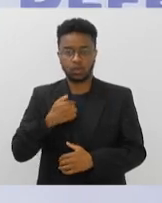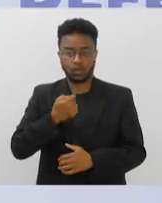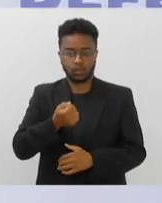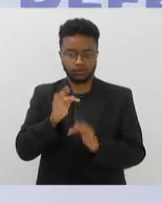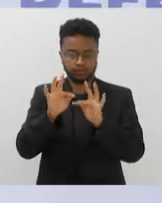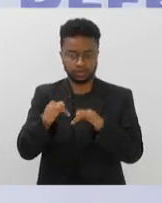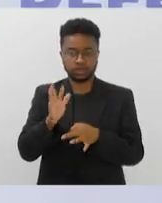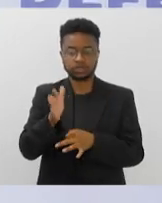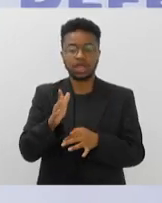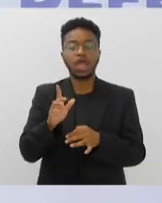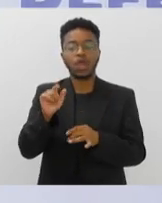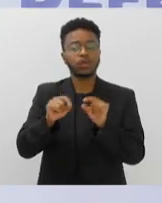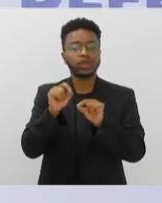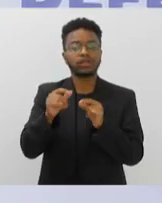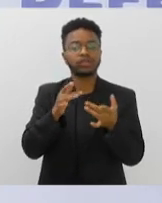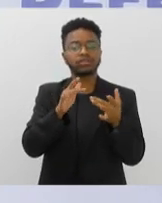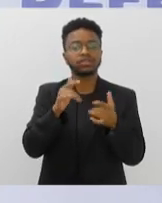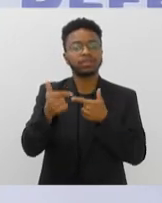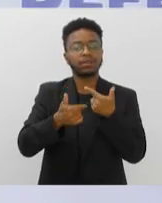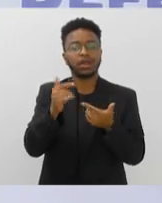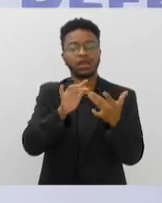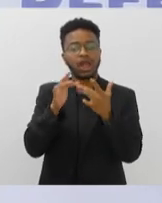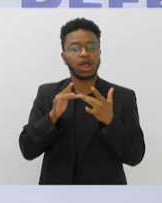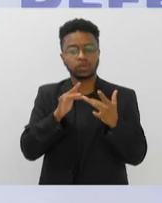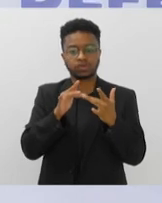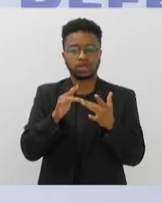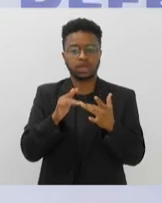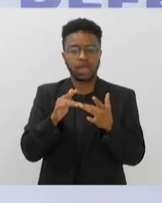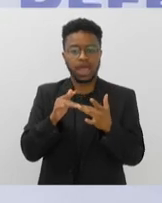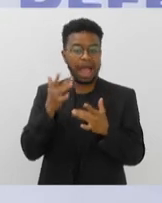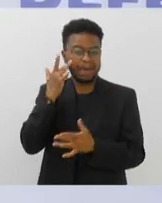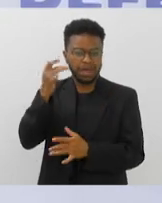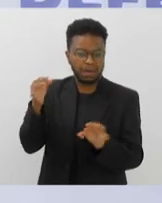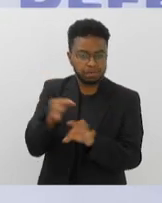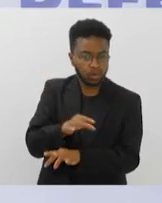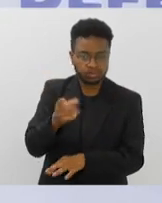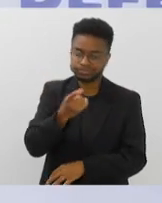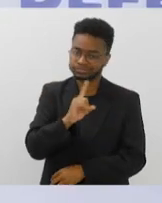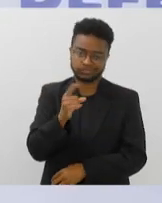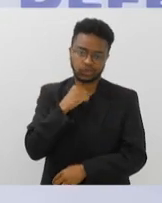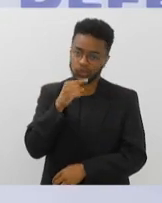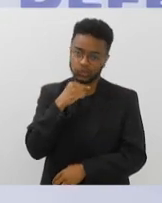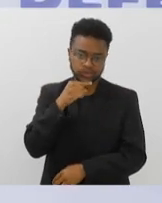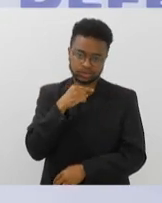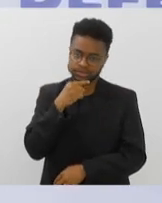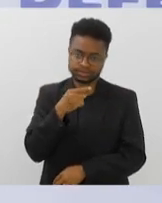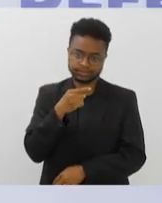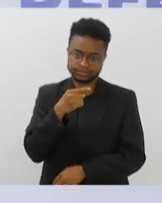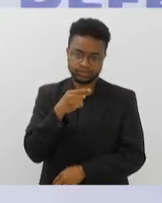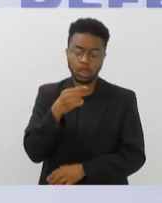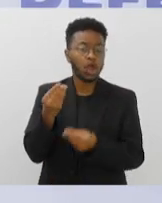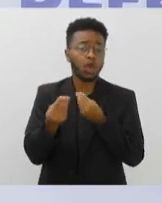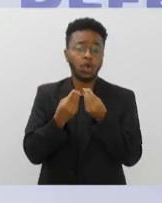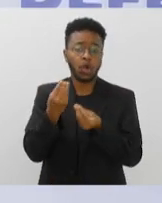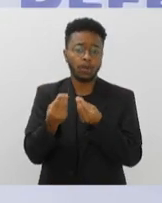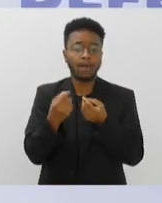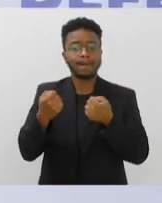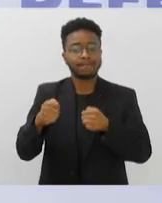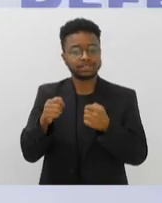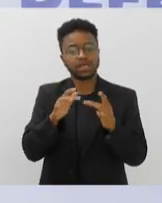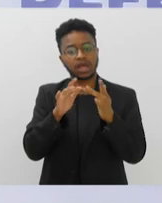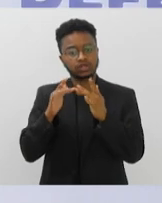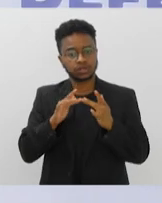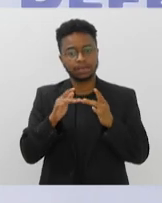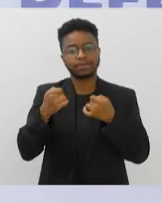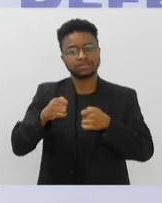é um trabalho de articulação sólida é do dia pro noite não é do dia pro noite do dia para noite é como é articular mas de